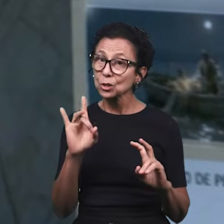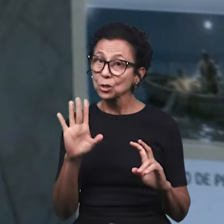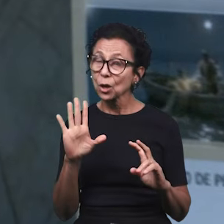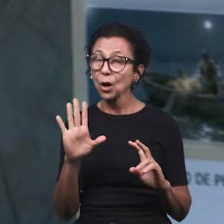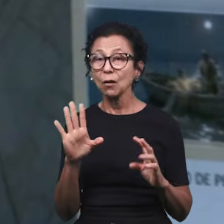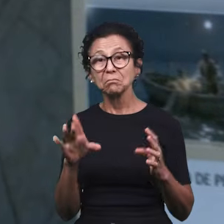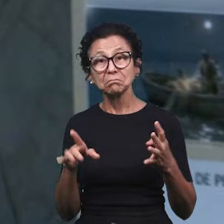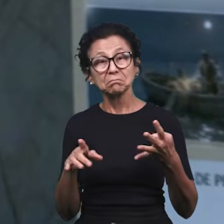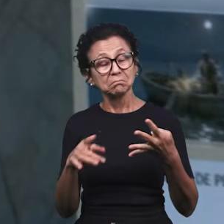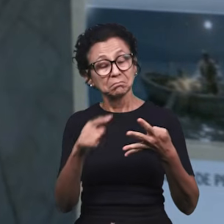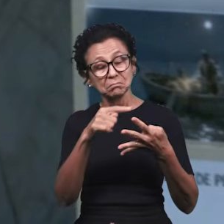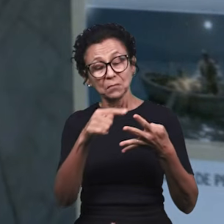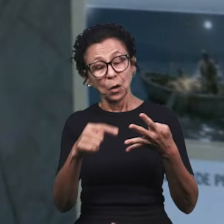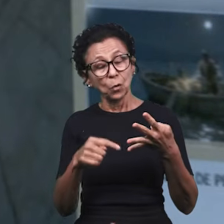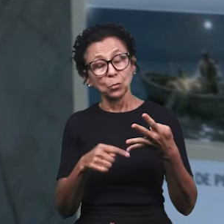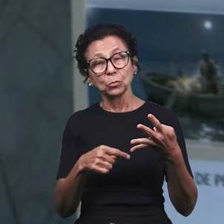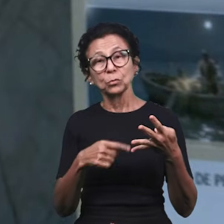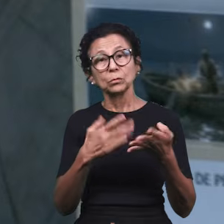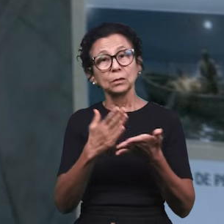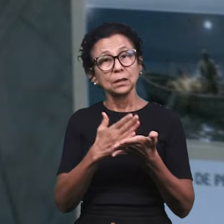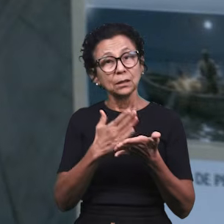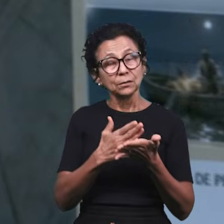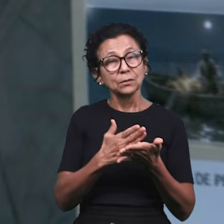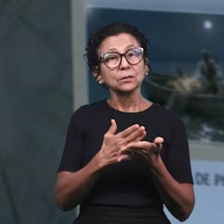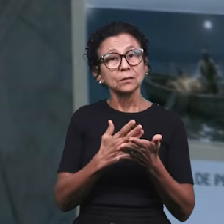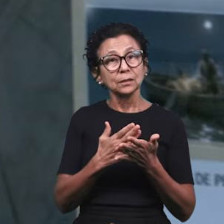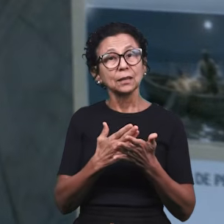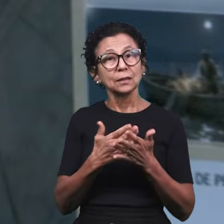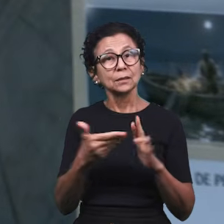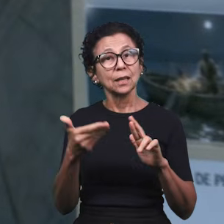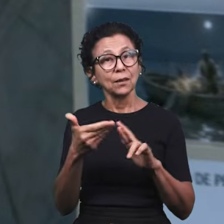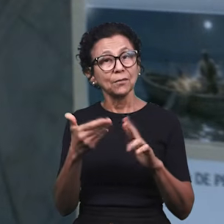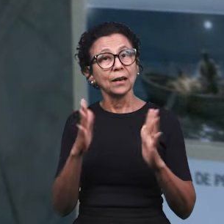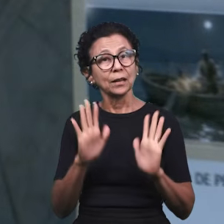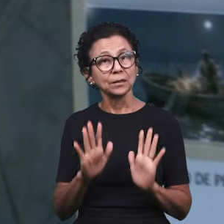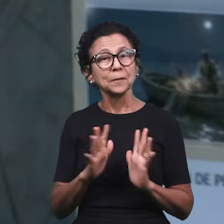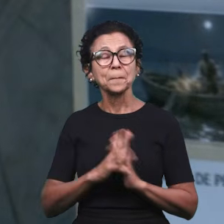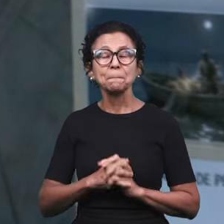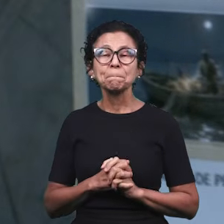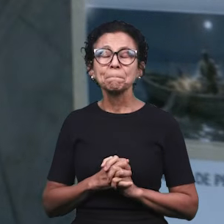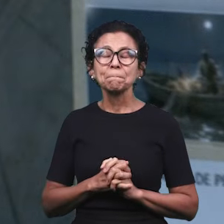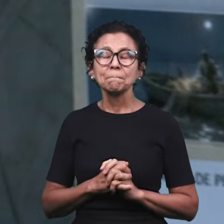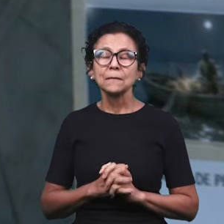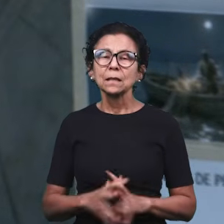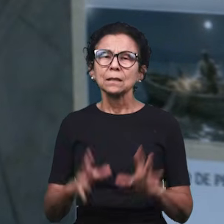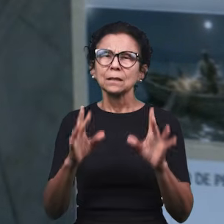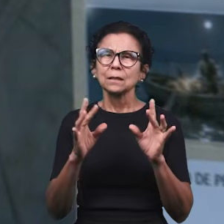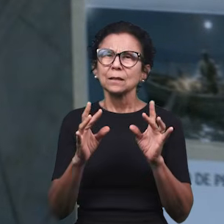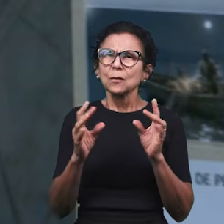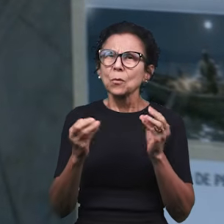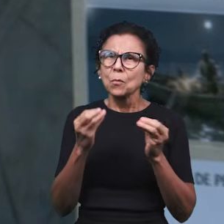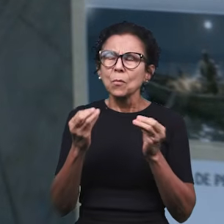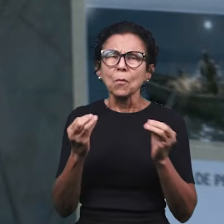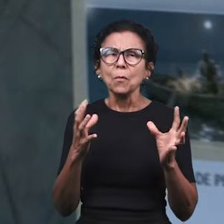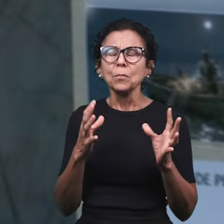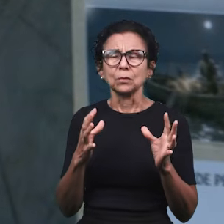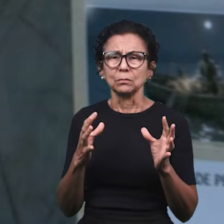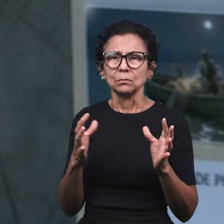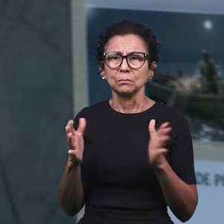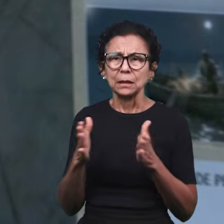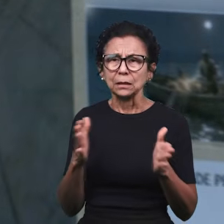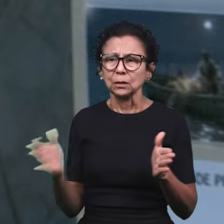desses evangelhos vão tratar, e nós estamos percebendo isso. Então, esse detalhe de como foi o chamado